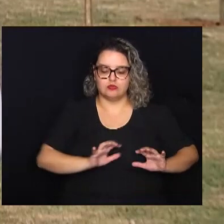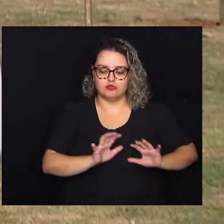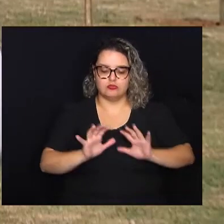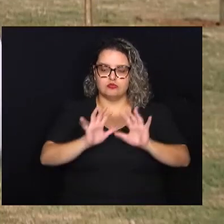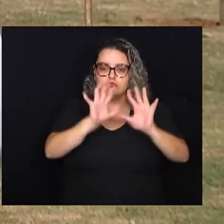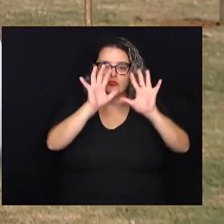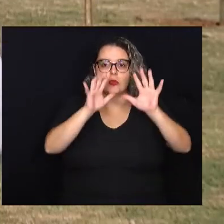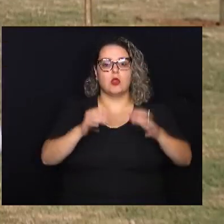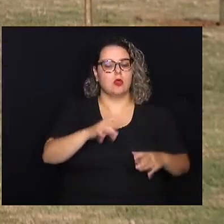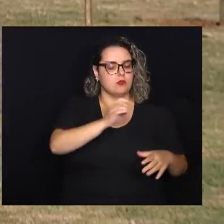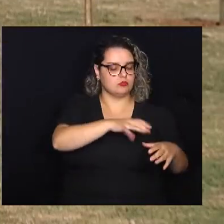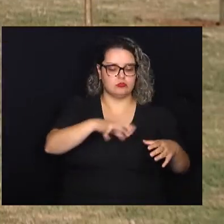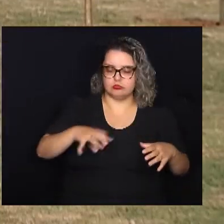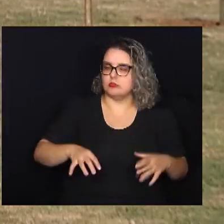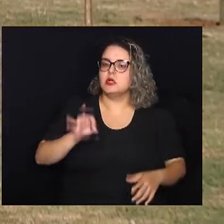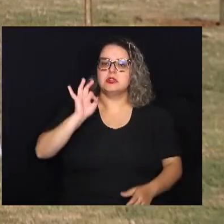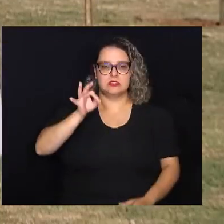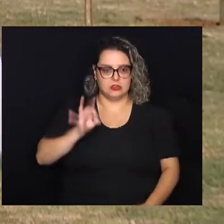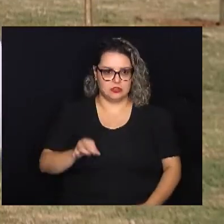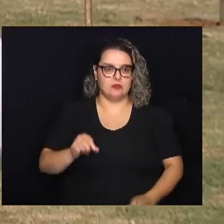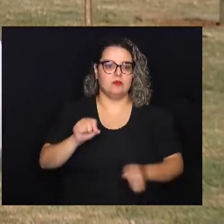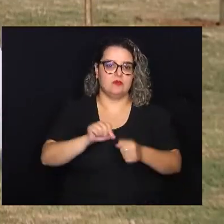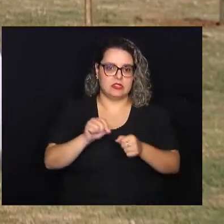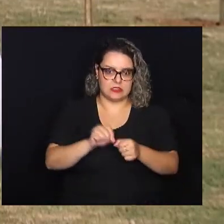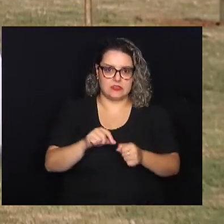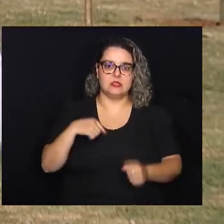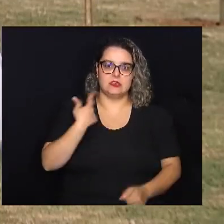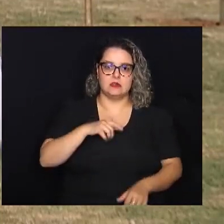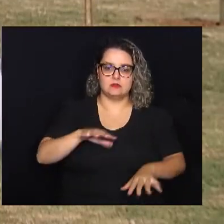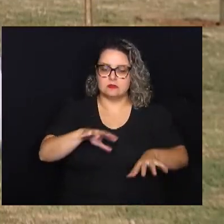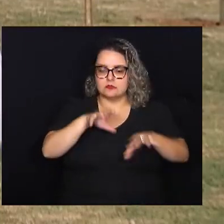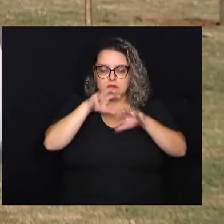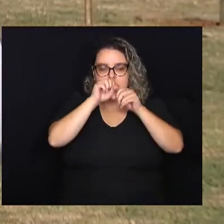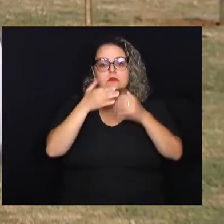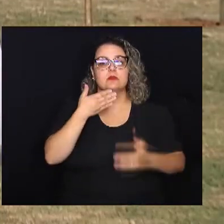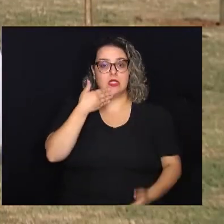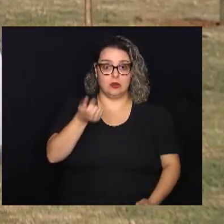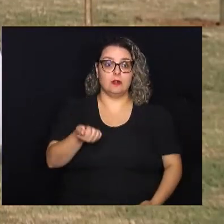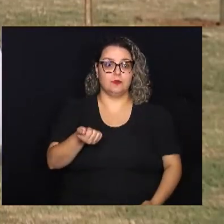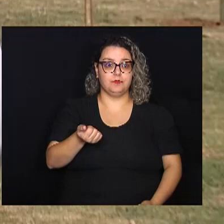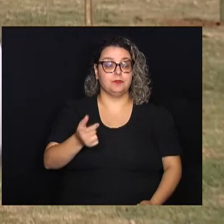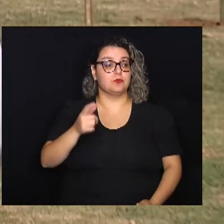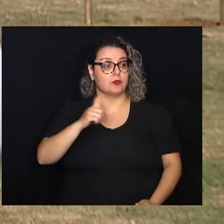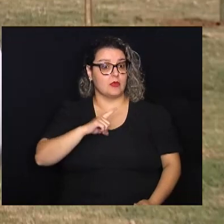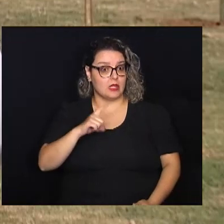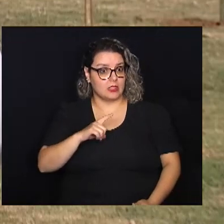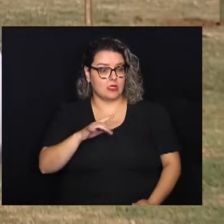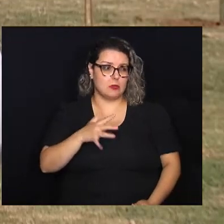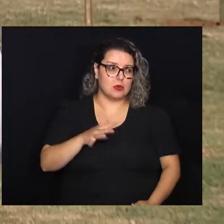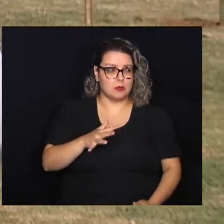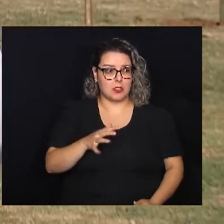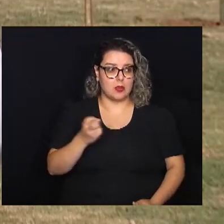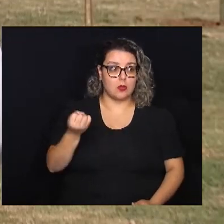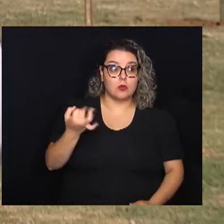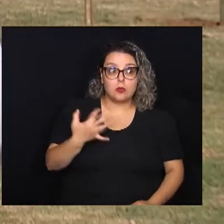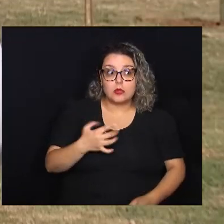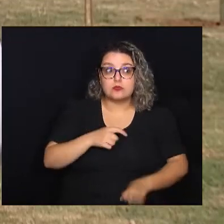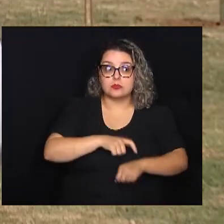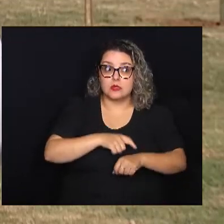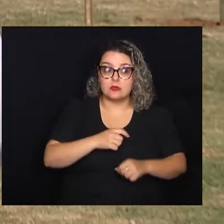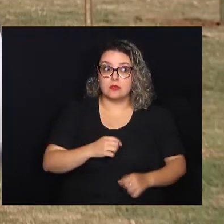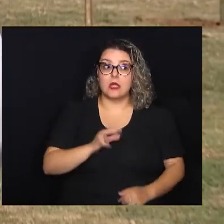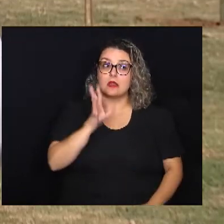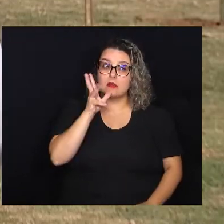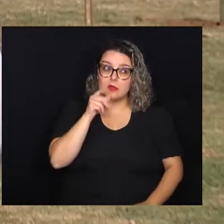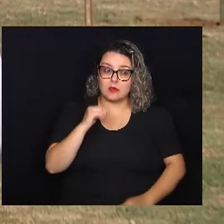de mudas fatalmente vai fazer com que nós temos um ar melhor para ser respirada e tem mais ou menos uma previsão de quanto tempo essas árvores vão demorar para